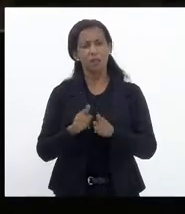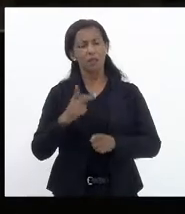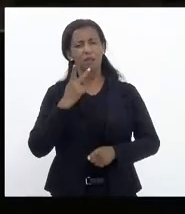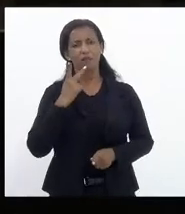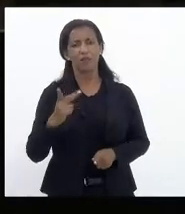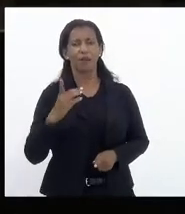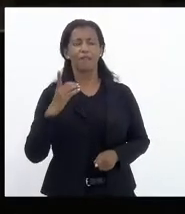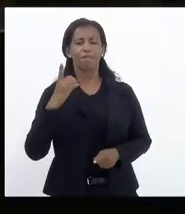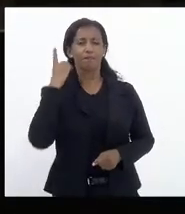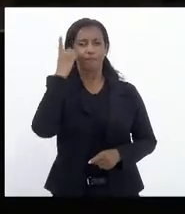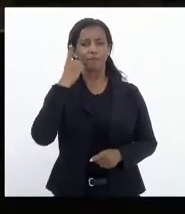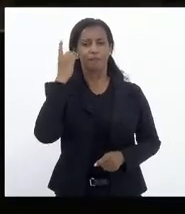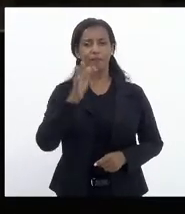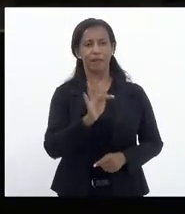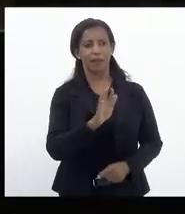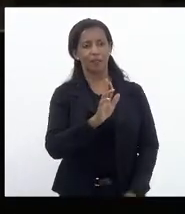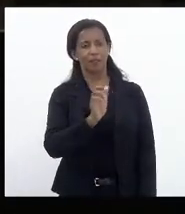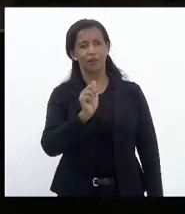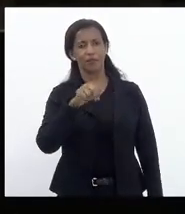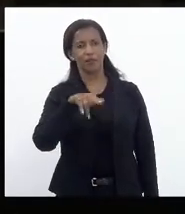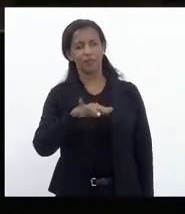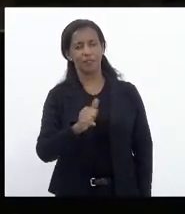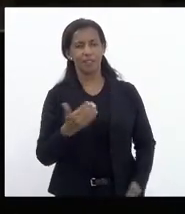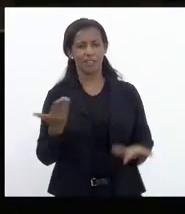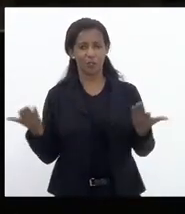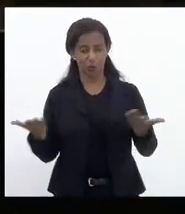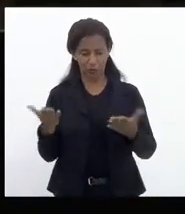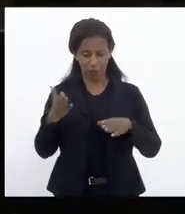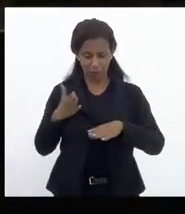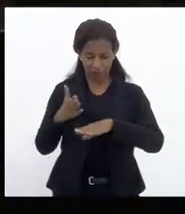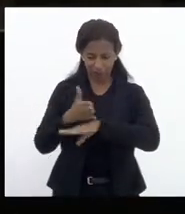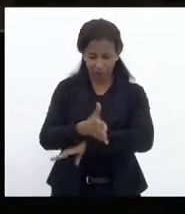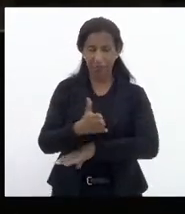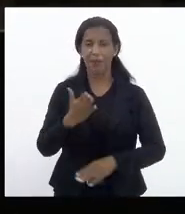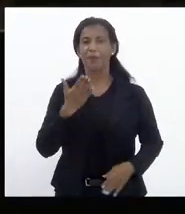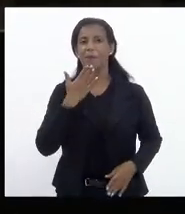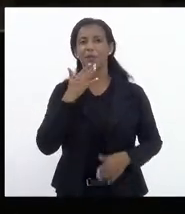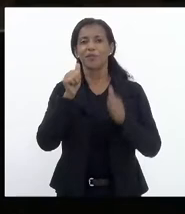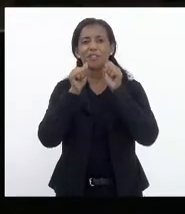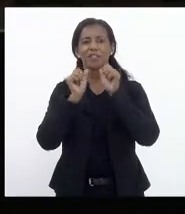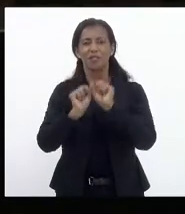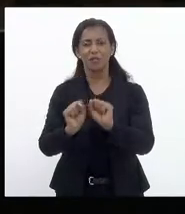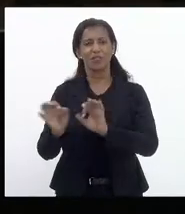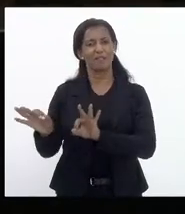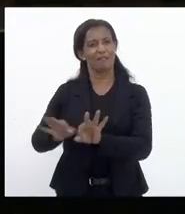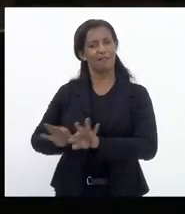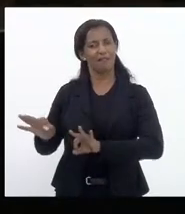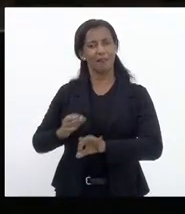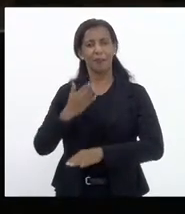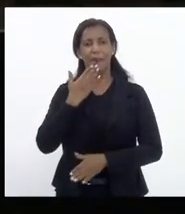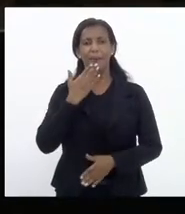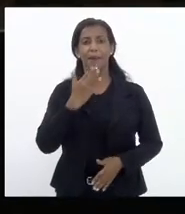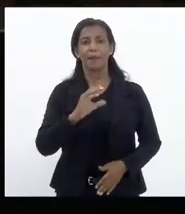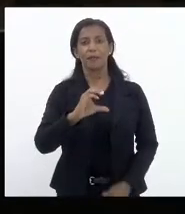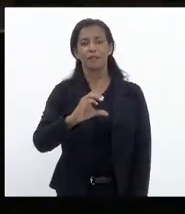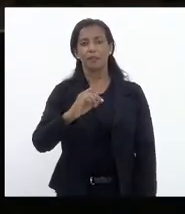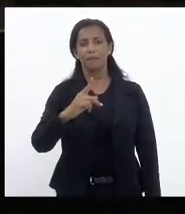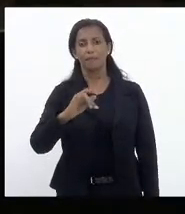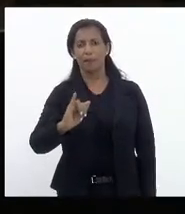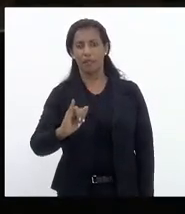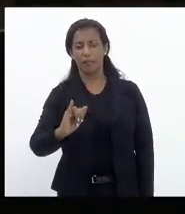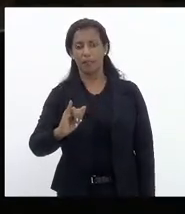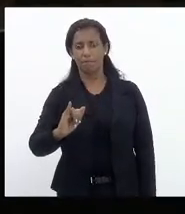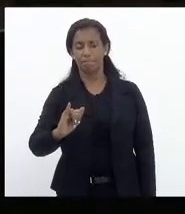a deputada Franciane que eu estou dando entrada hoje Franciele pedir para mim Assessoria preparar um pedido de CPI